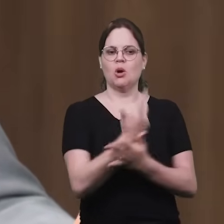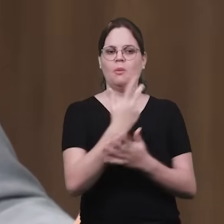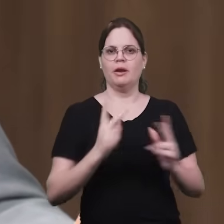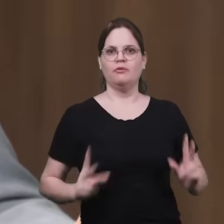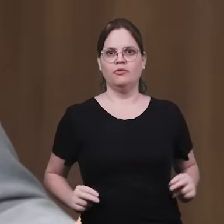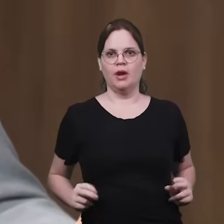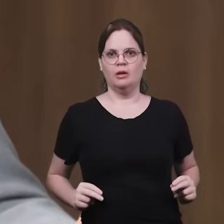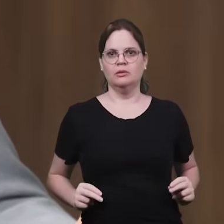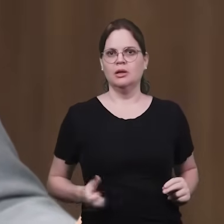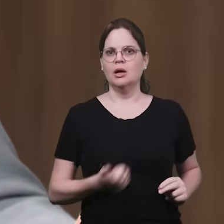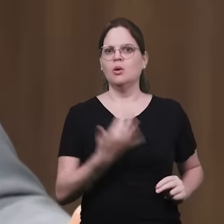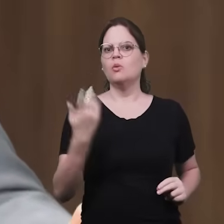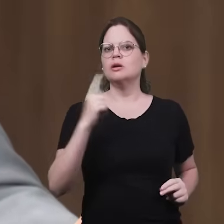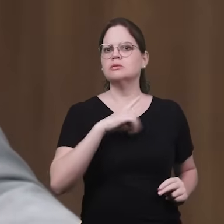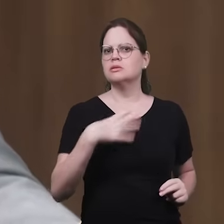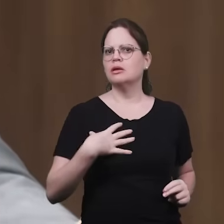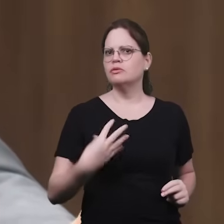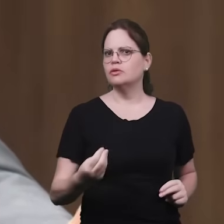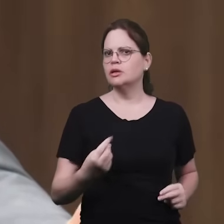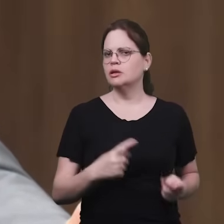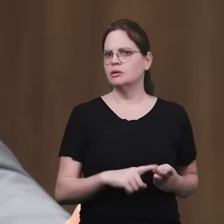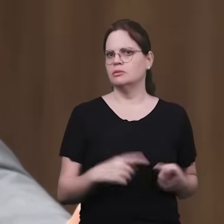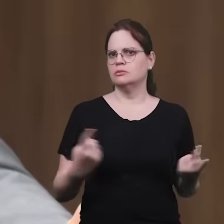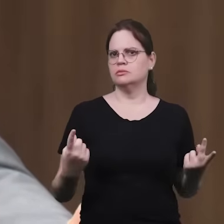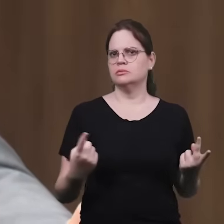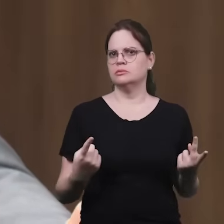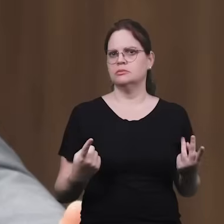fralda descartável? Quantos têm filhos?